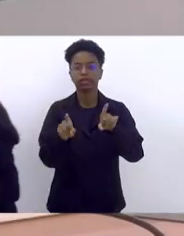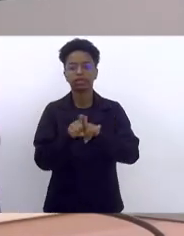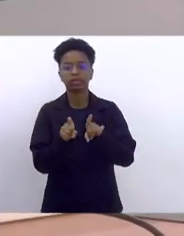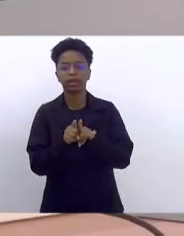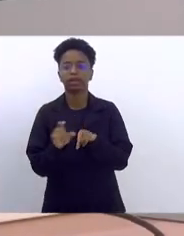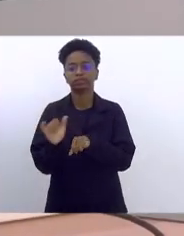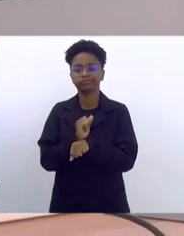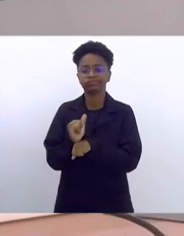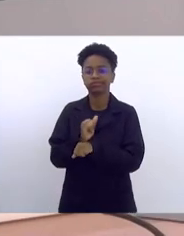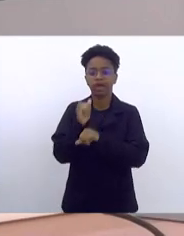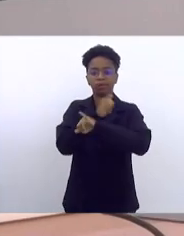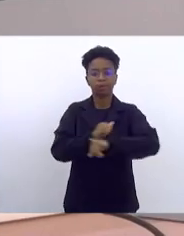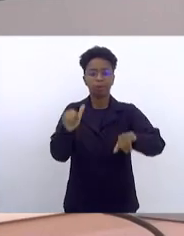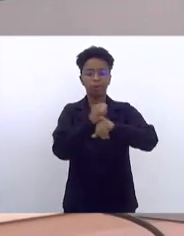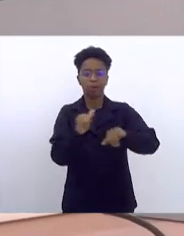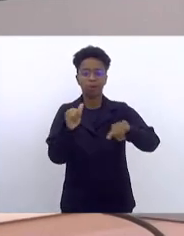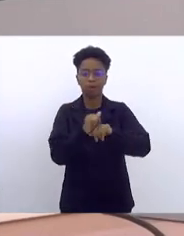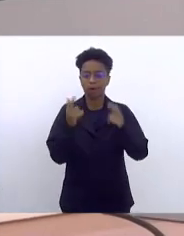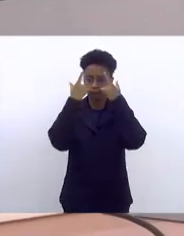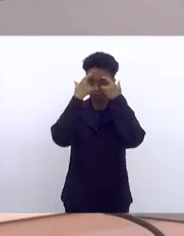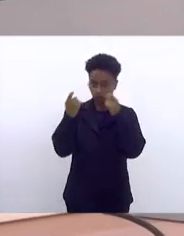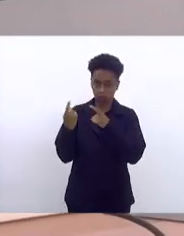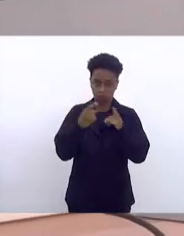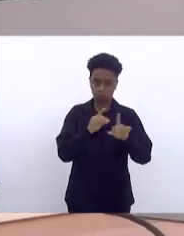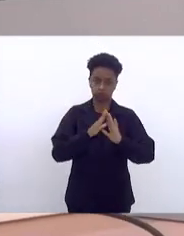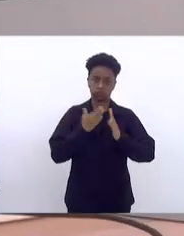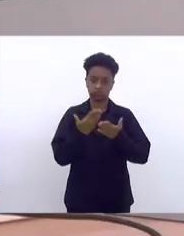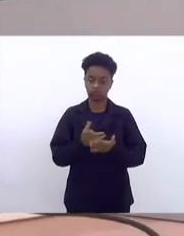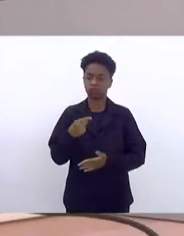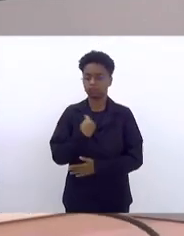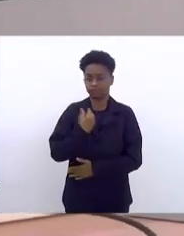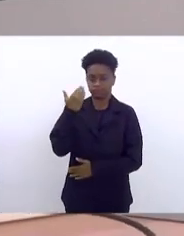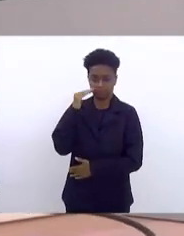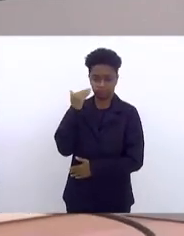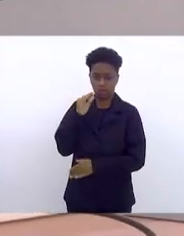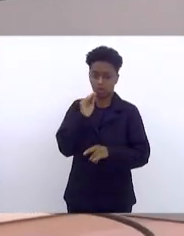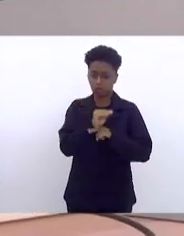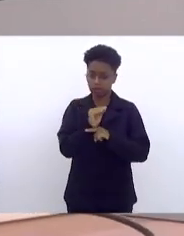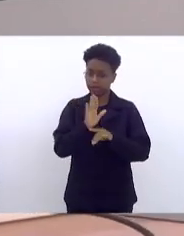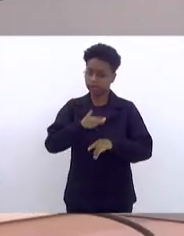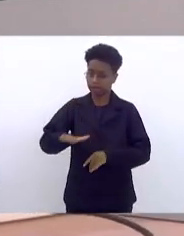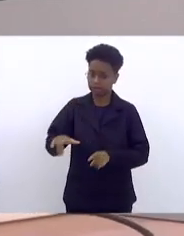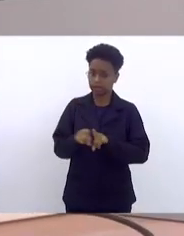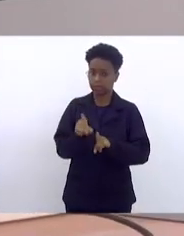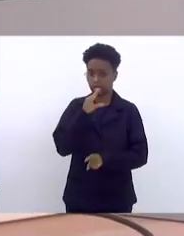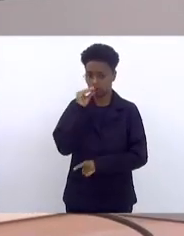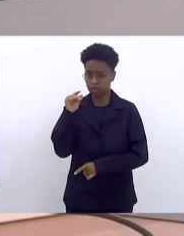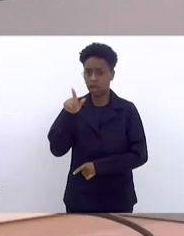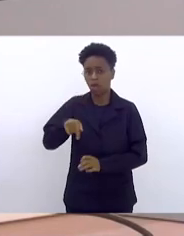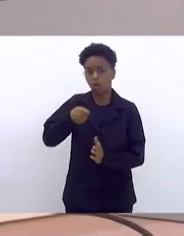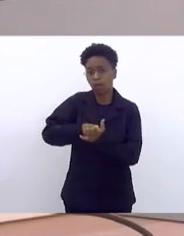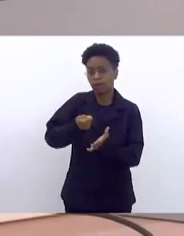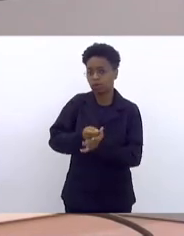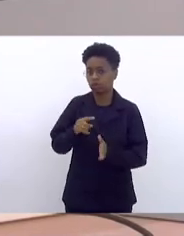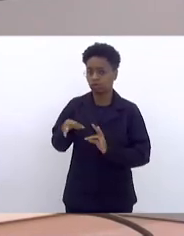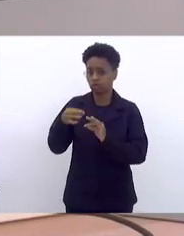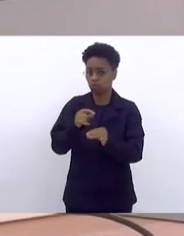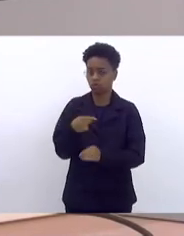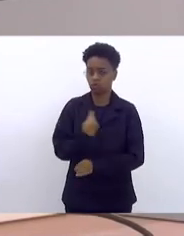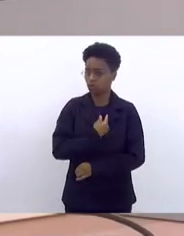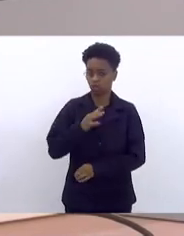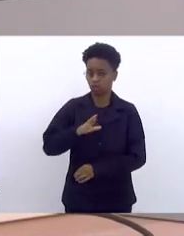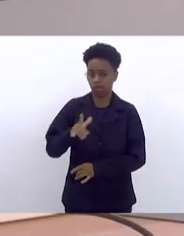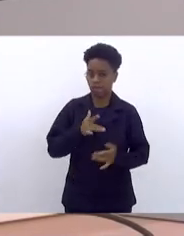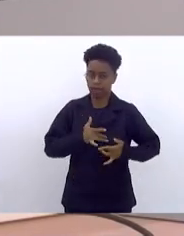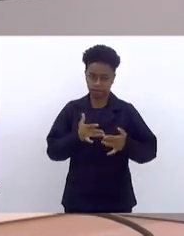fomentar ataque e violência contra a escola a gente tem a compreensão de que cuidar de criança e adolescente é um dever de todos nós não é um favor é um dever de todos